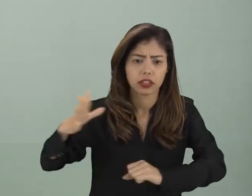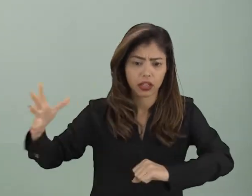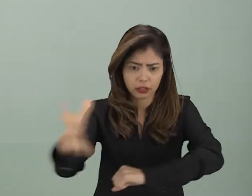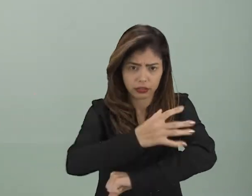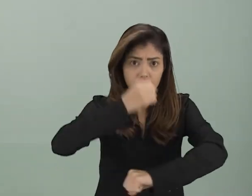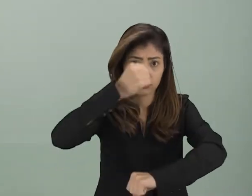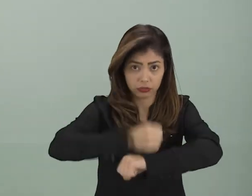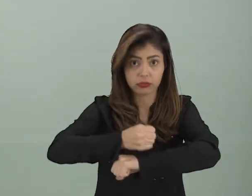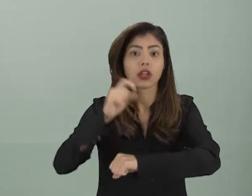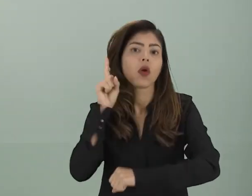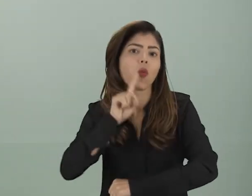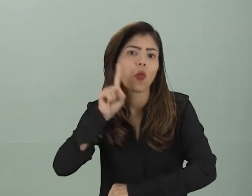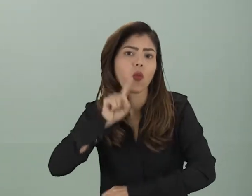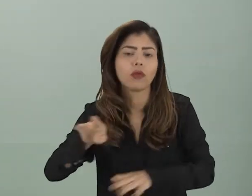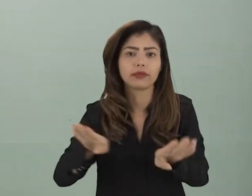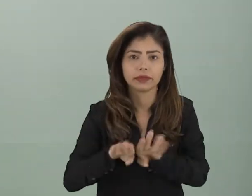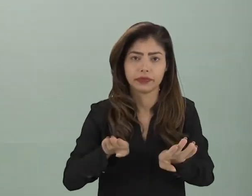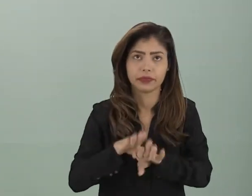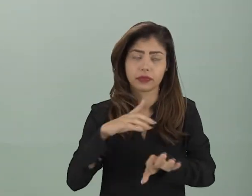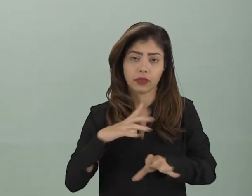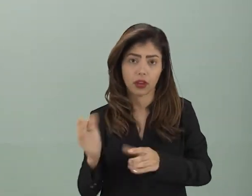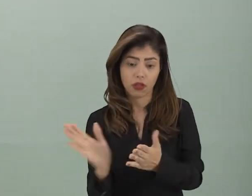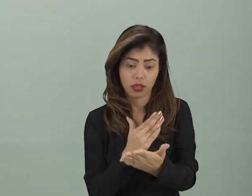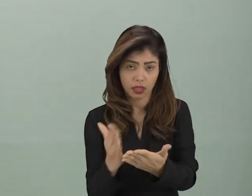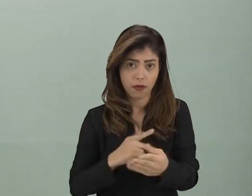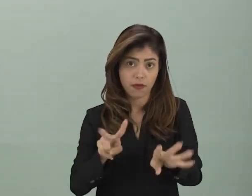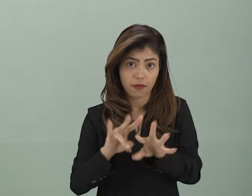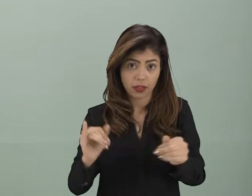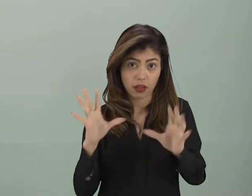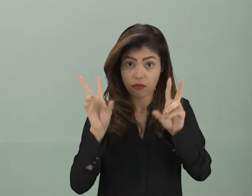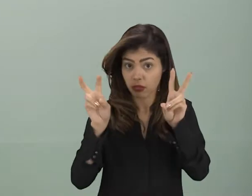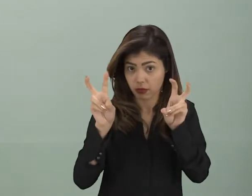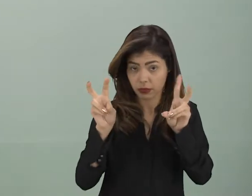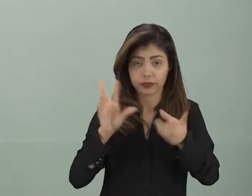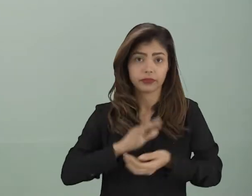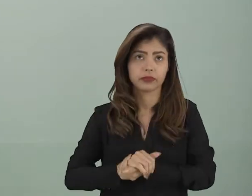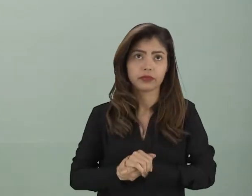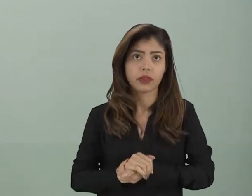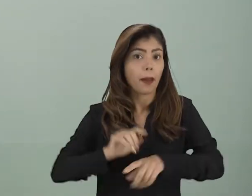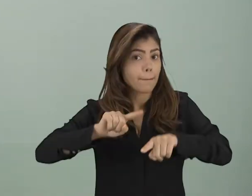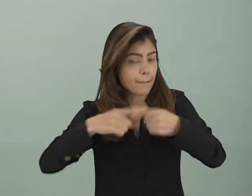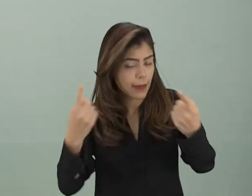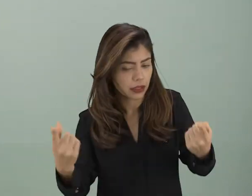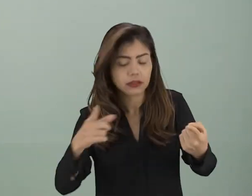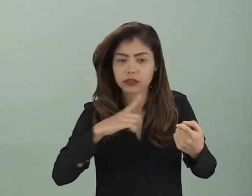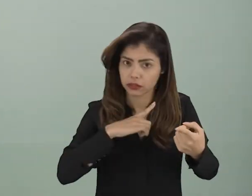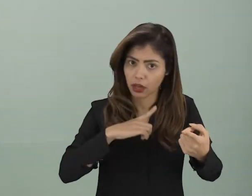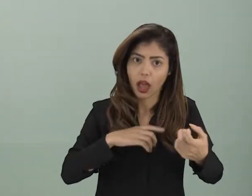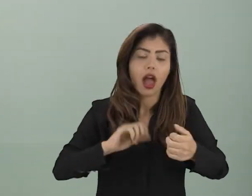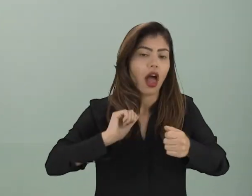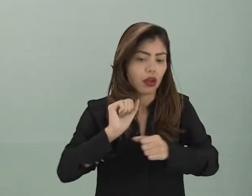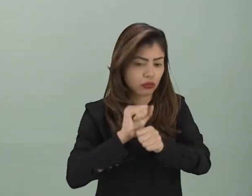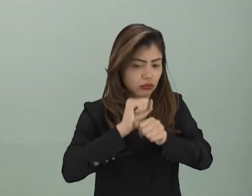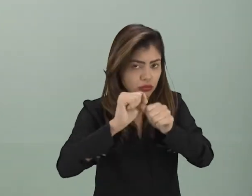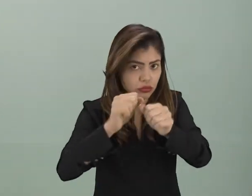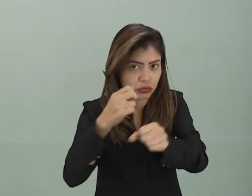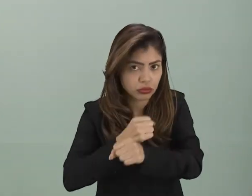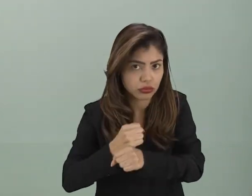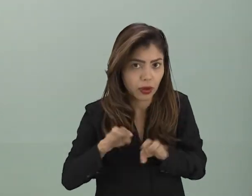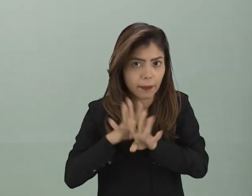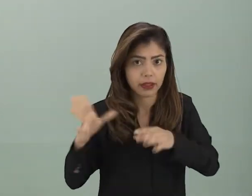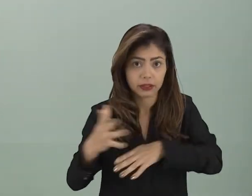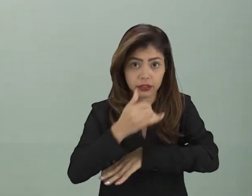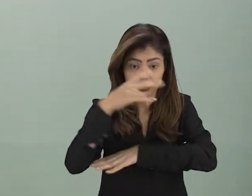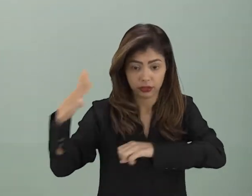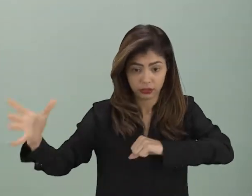Unidos. Talvez no seu livro, na sua casa, você vai encontrar com essa temática, mas é a construção para a independência,